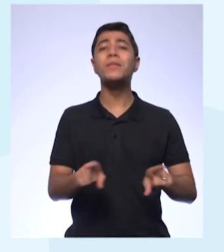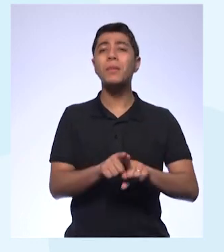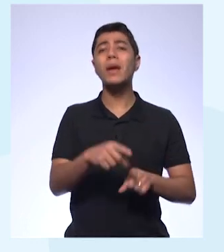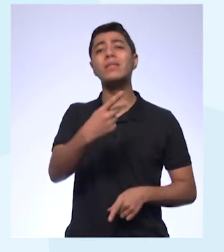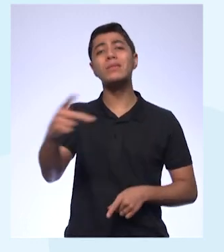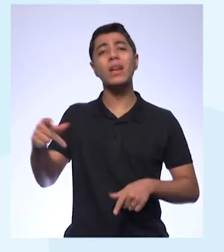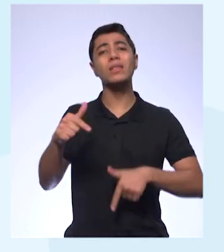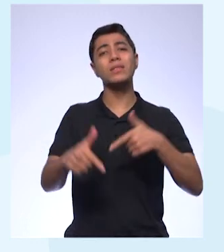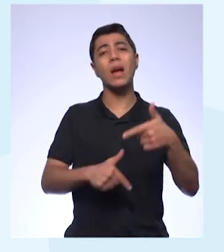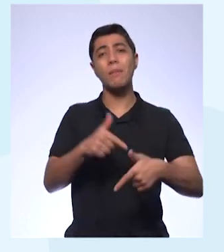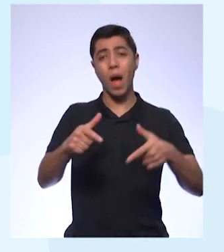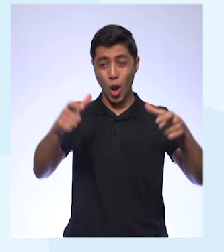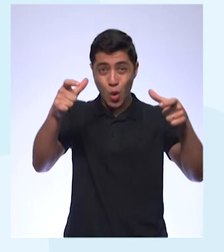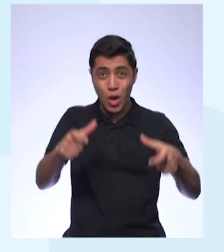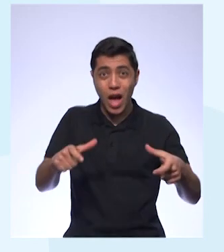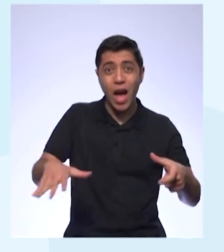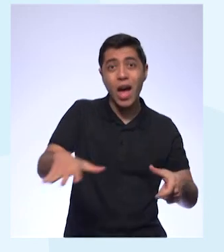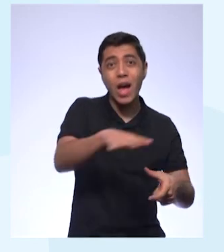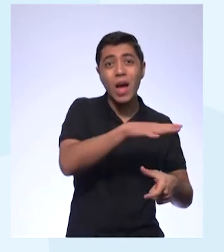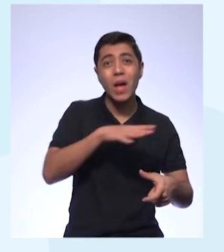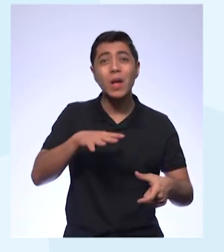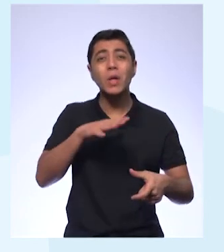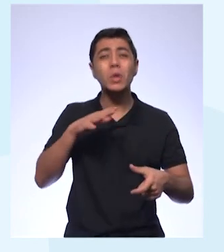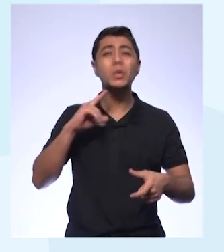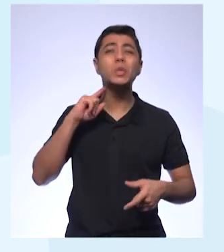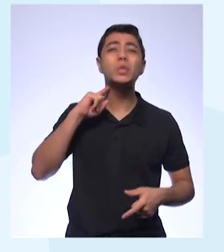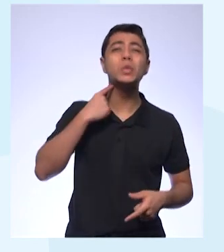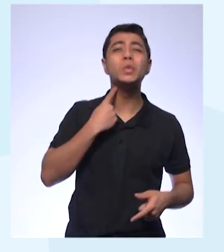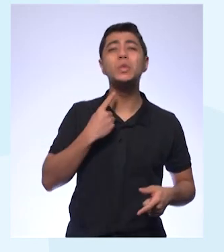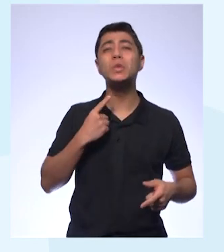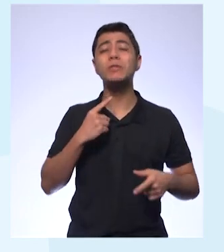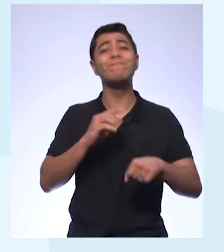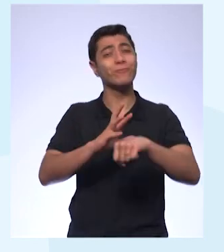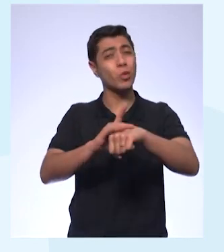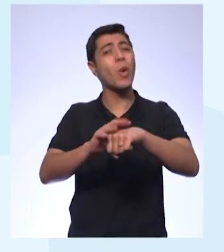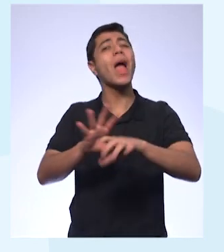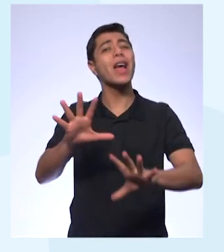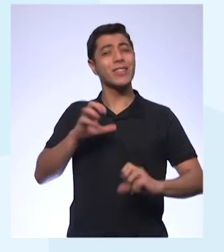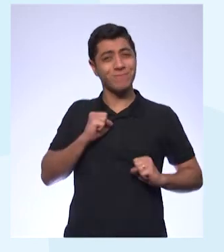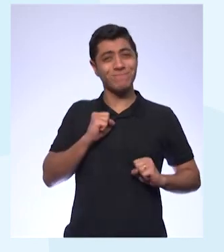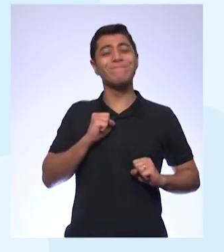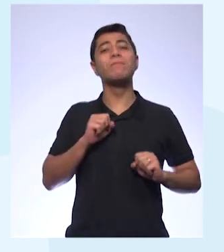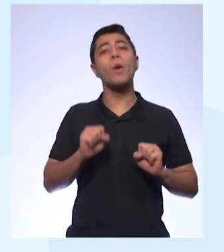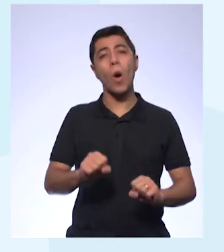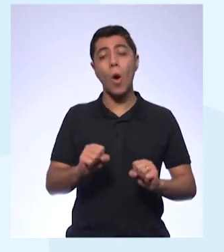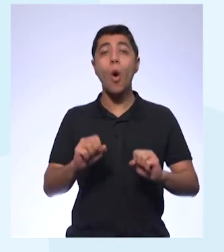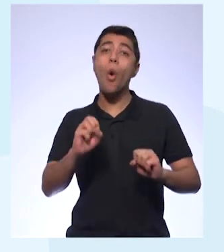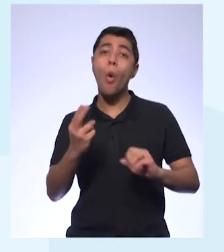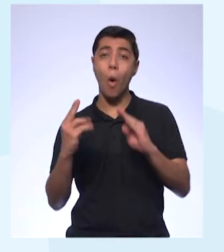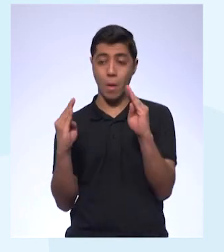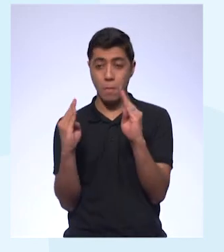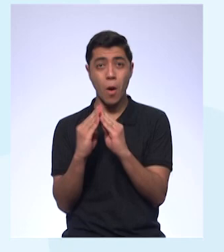precárias. Então, o risco de se contrair doenças, seja pela poluição do ar, sejam doenças